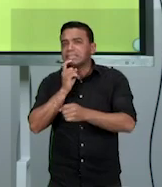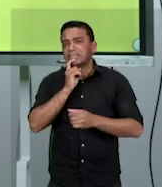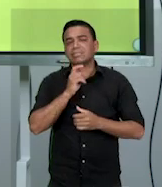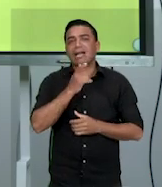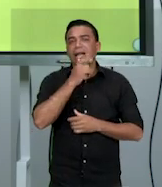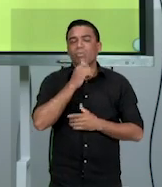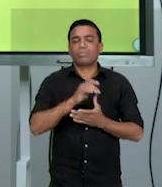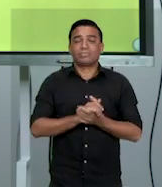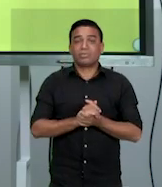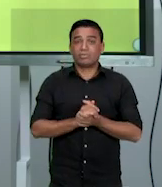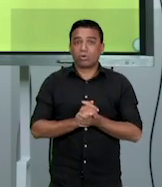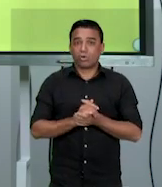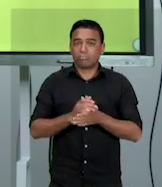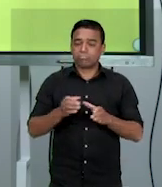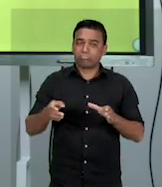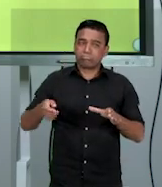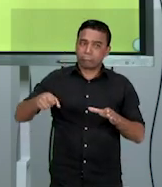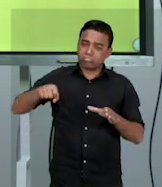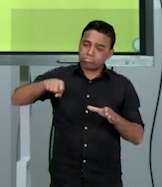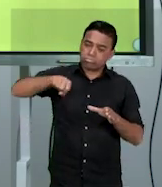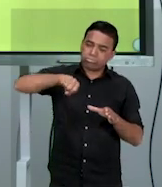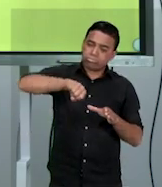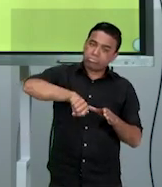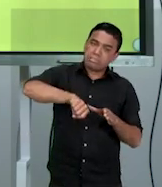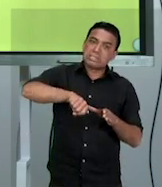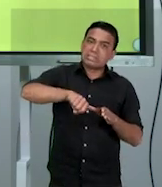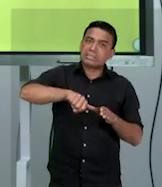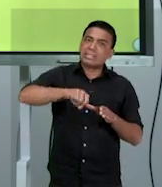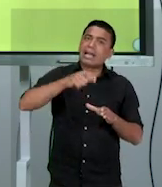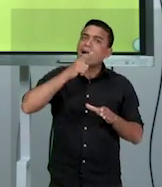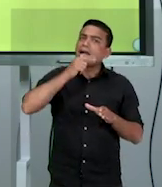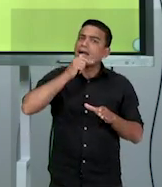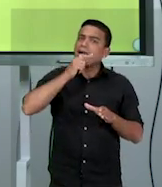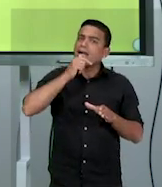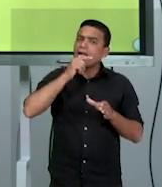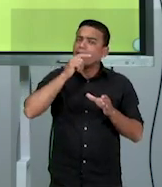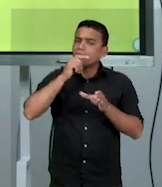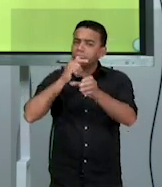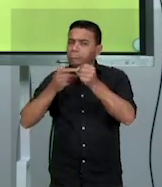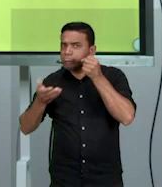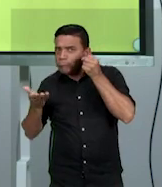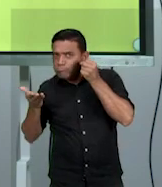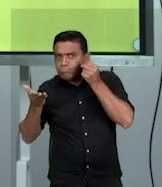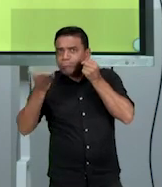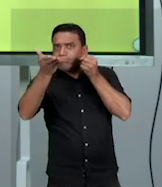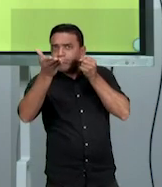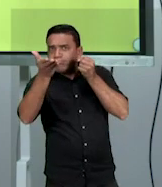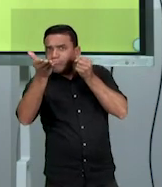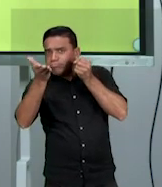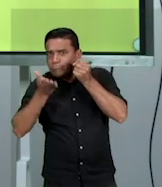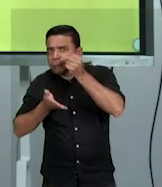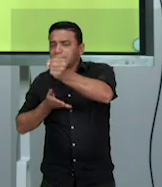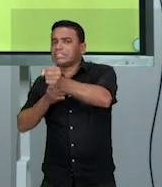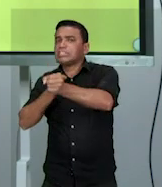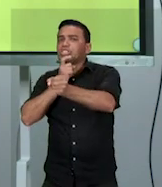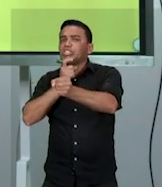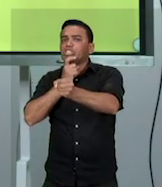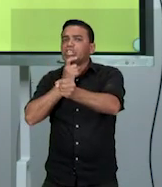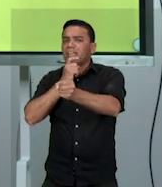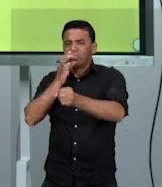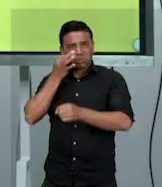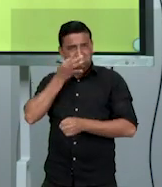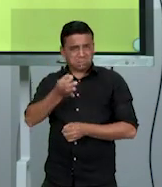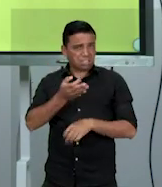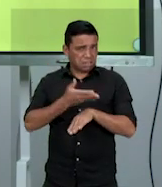colocar num recipiente cheio de água para congelar, Não sei se vocês já observaram e fizeram